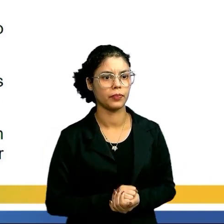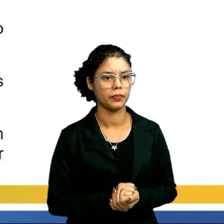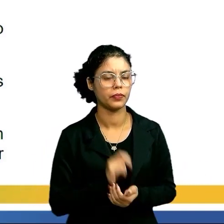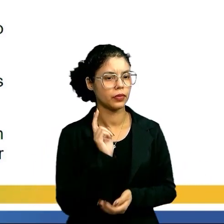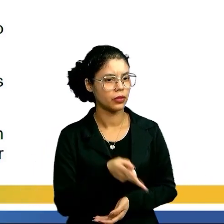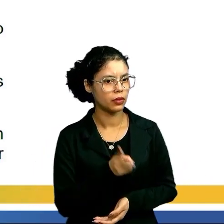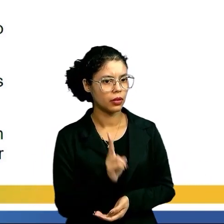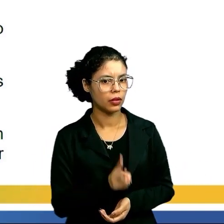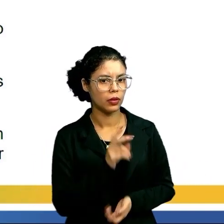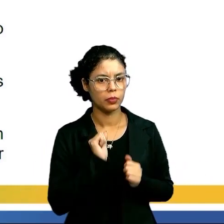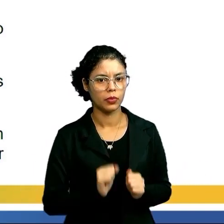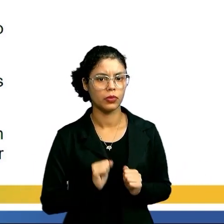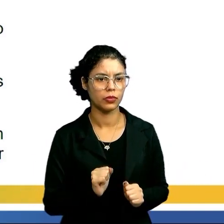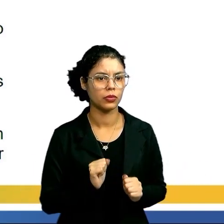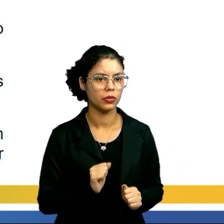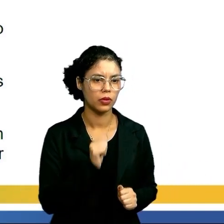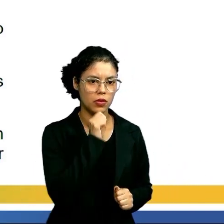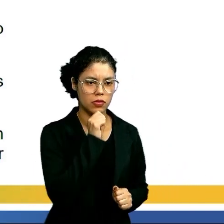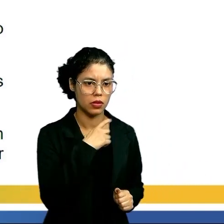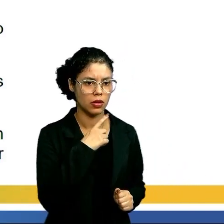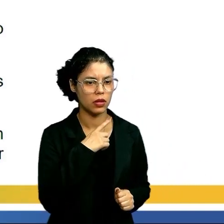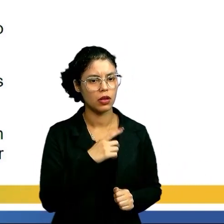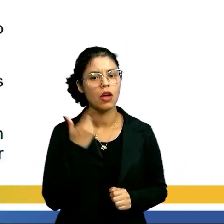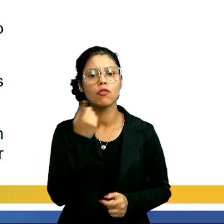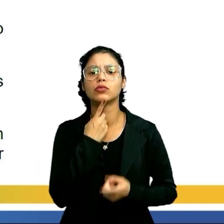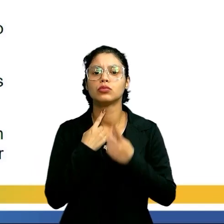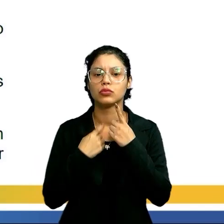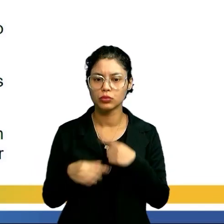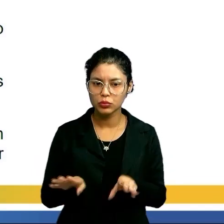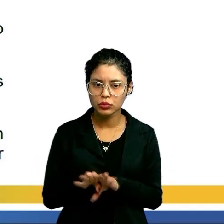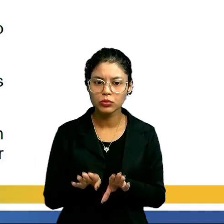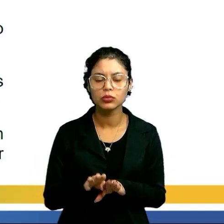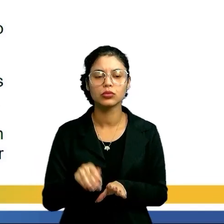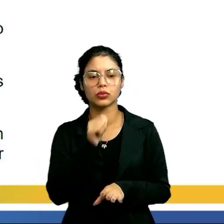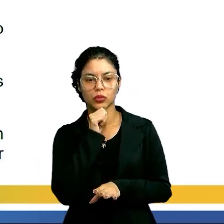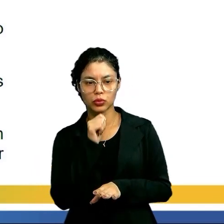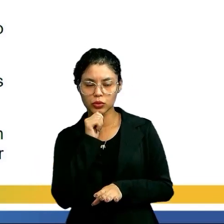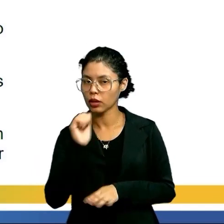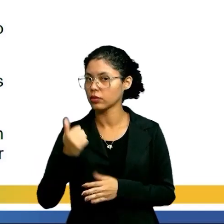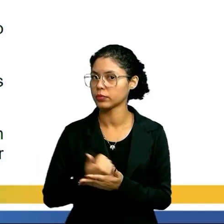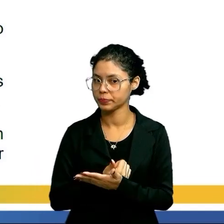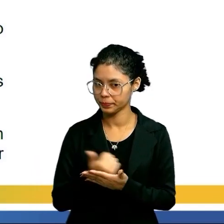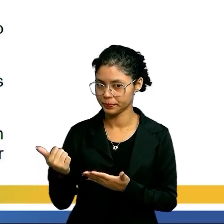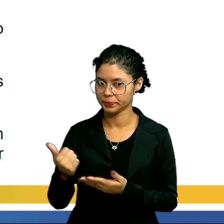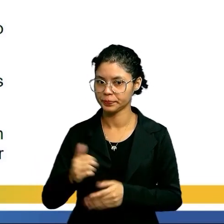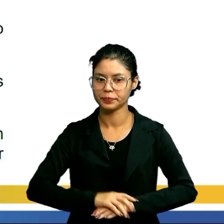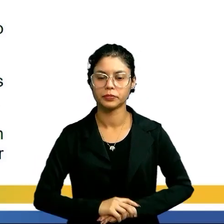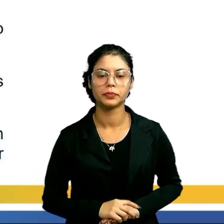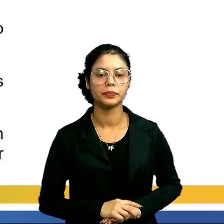sofrida, ele sempre pode resistir, almejar mudança e agir.